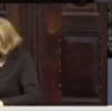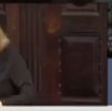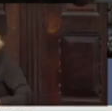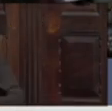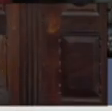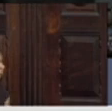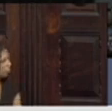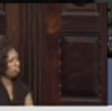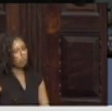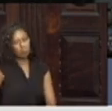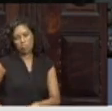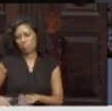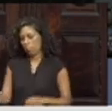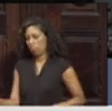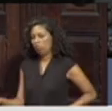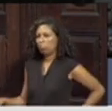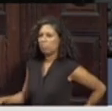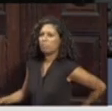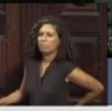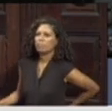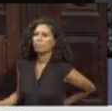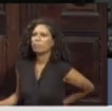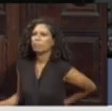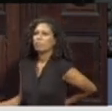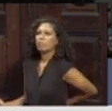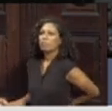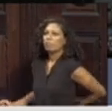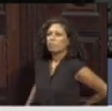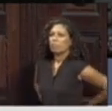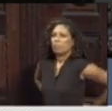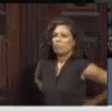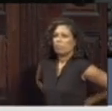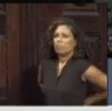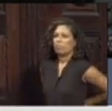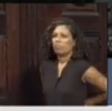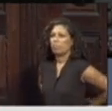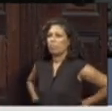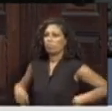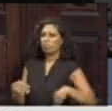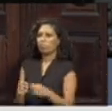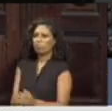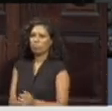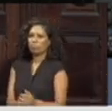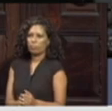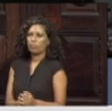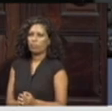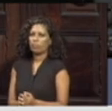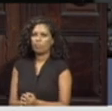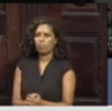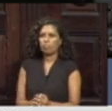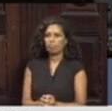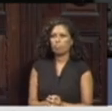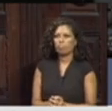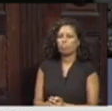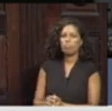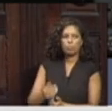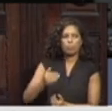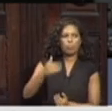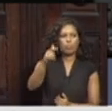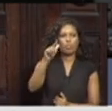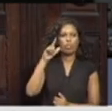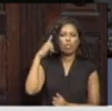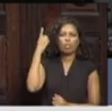hora é de correr no sentido de vacinar toda a população da região sudeste.